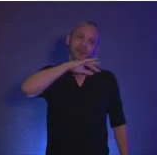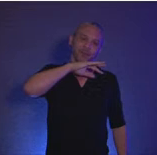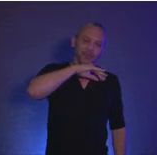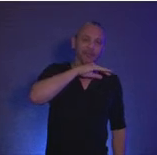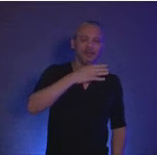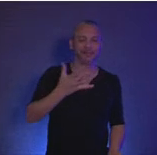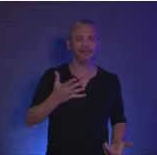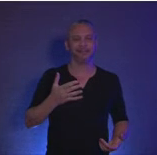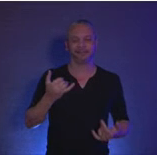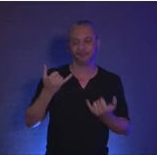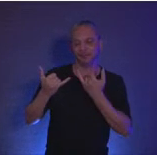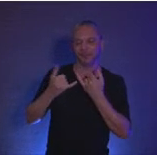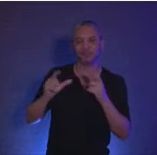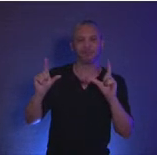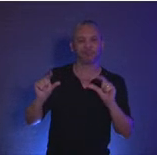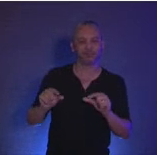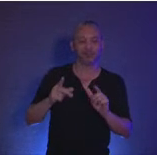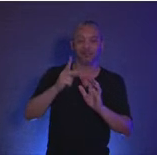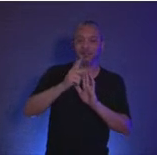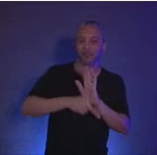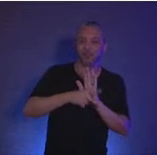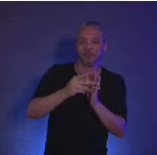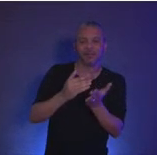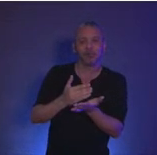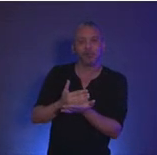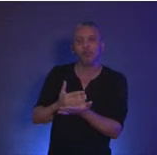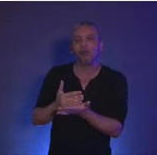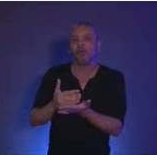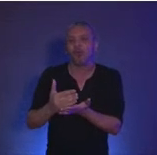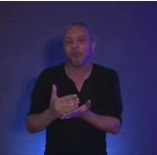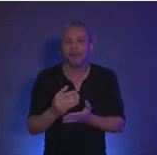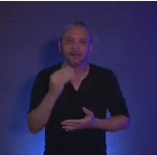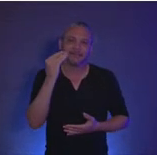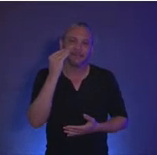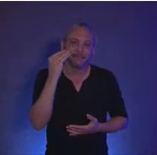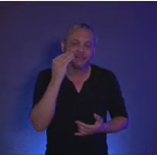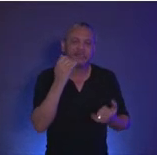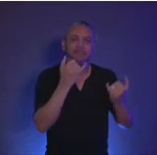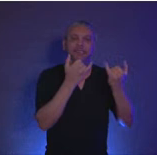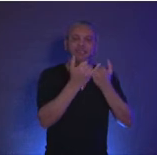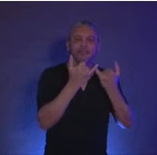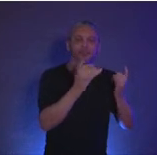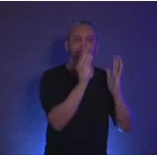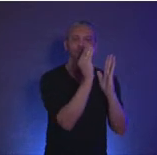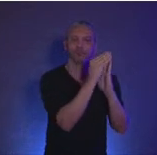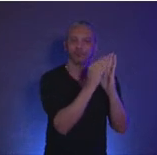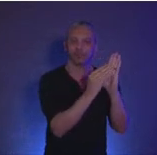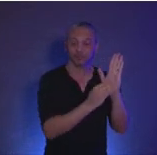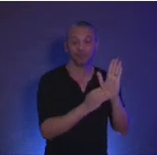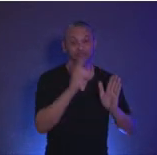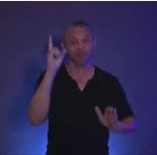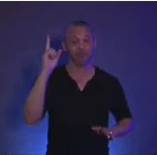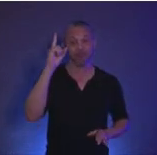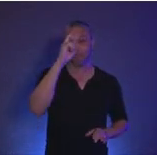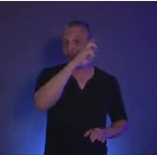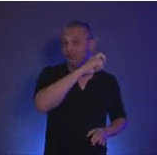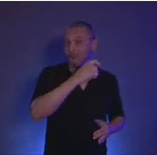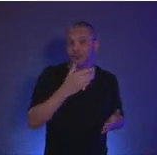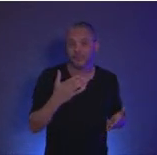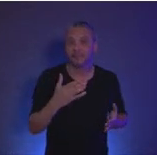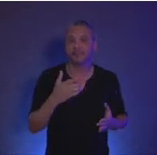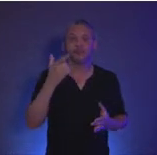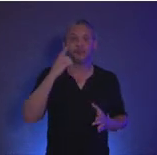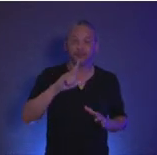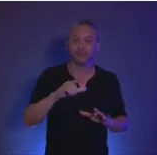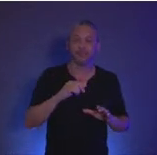ajuda muito. Então, no início do projeto, a gente tentou baixar esses dados e foi muito difícil, a gente não conseguia rodar.